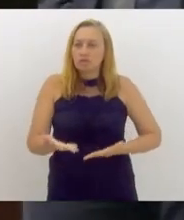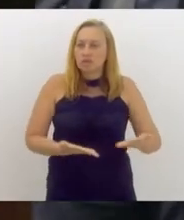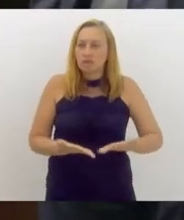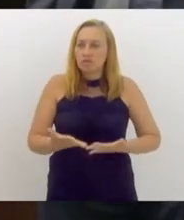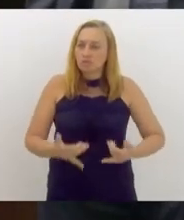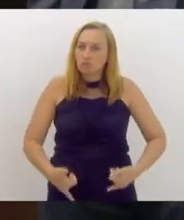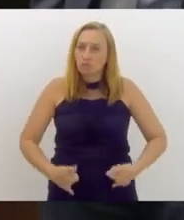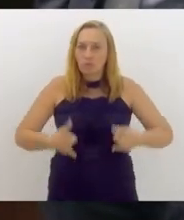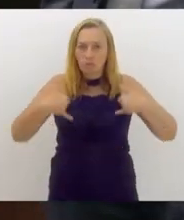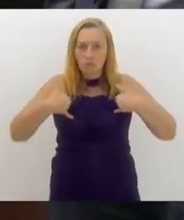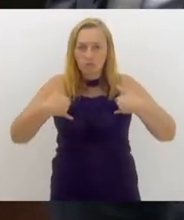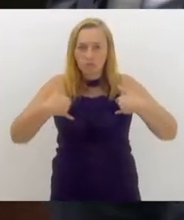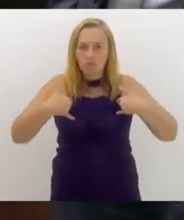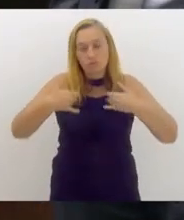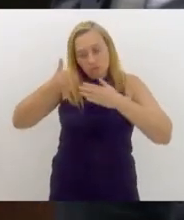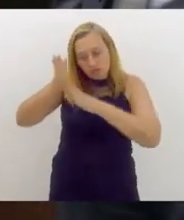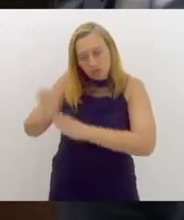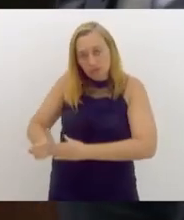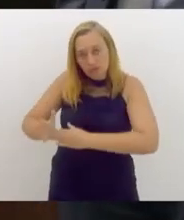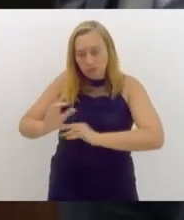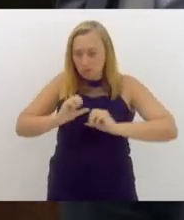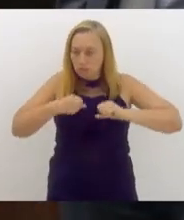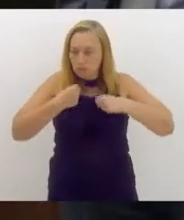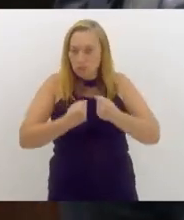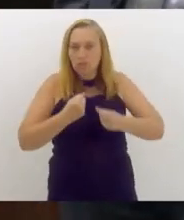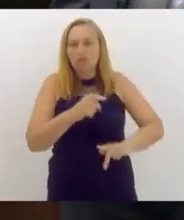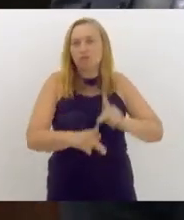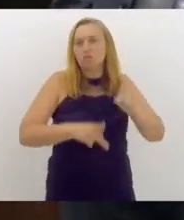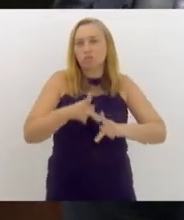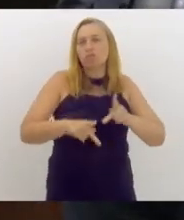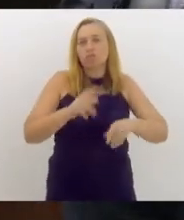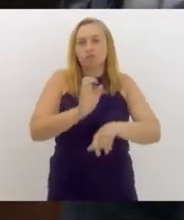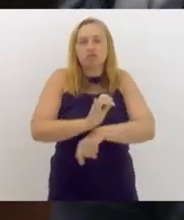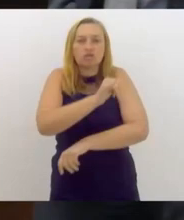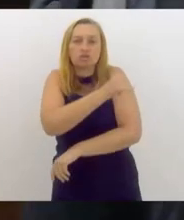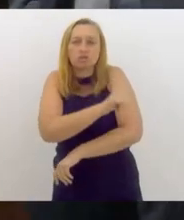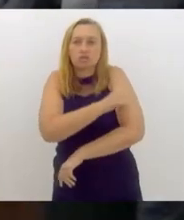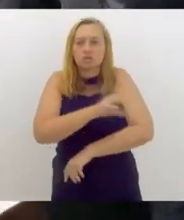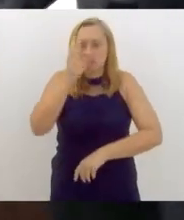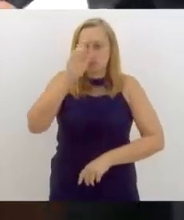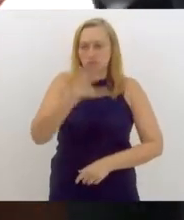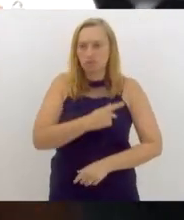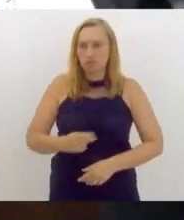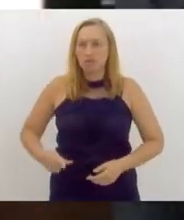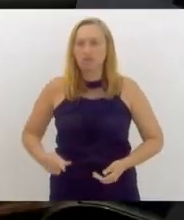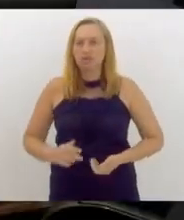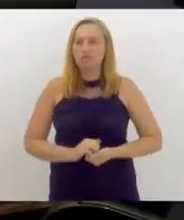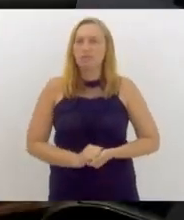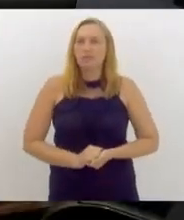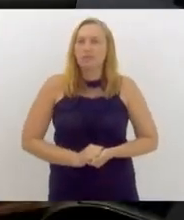honra, lealdade e dedicação ao povo do Estado do Rio de Janeiro, meu presidente.